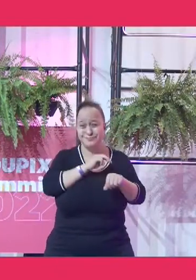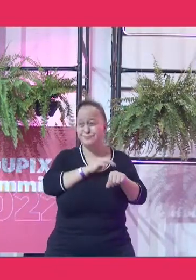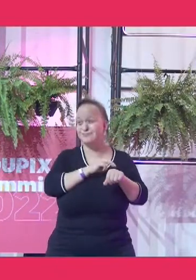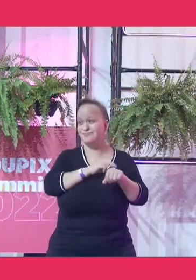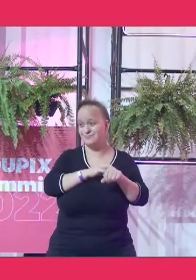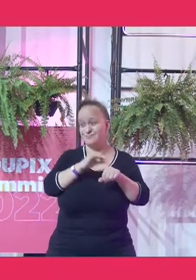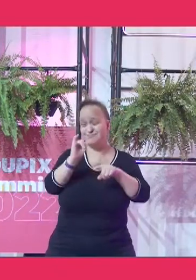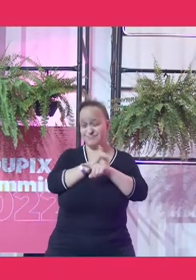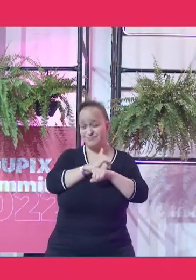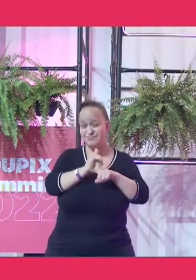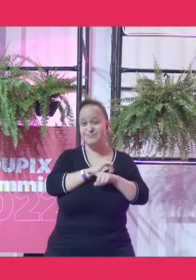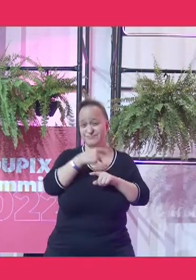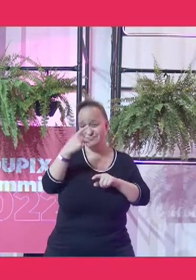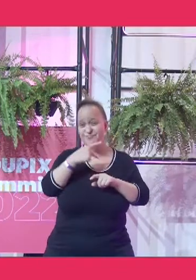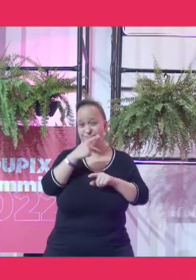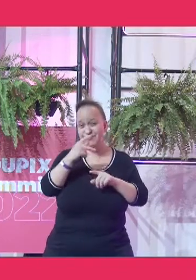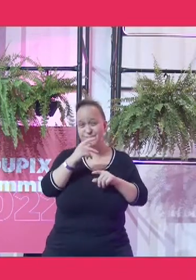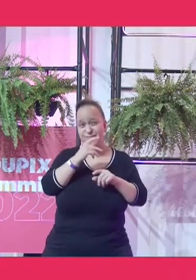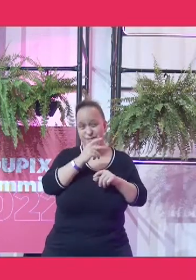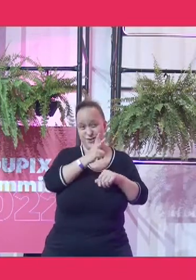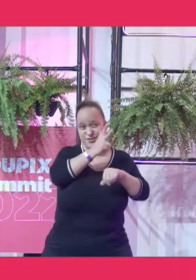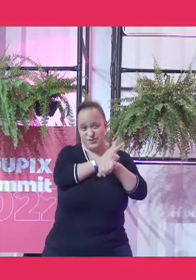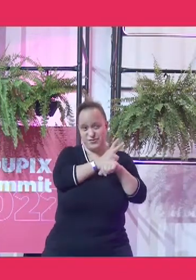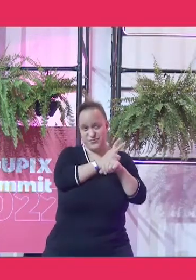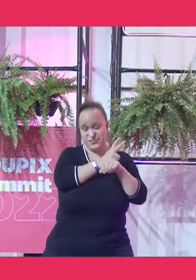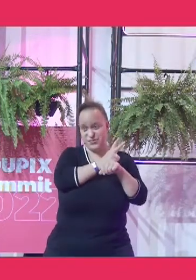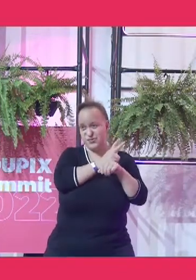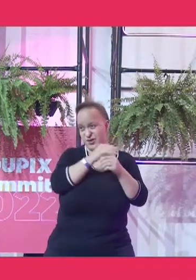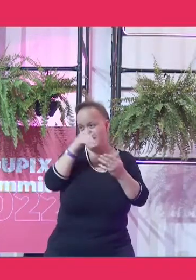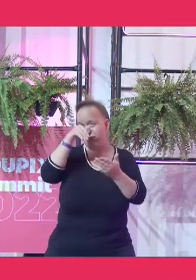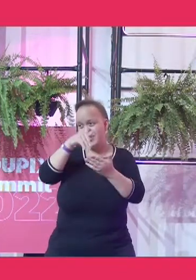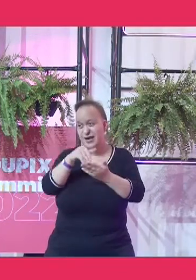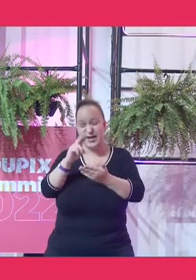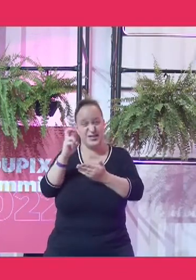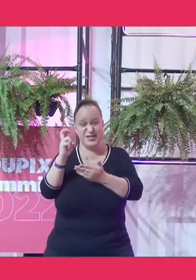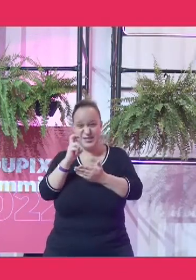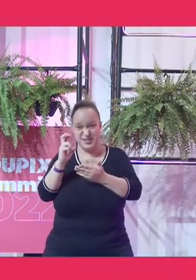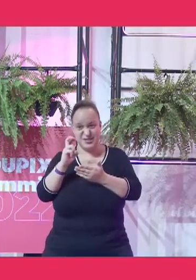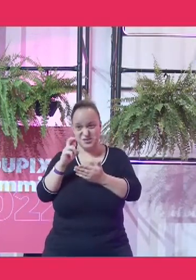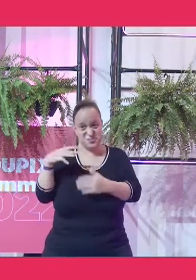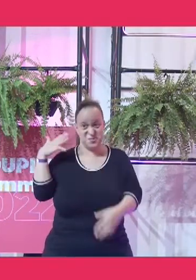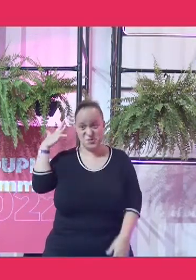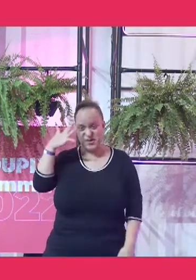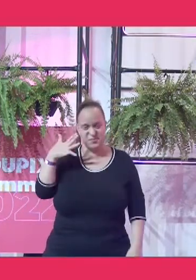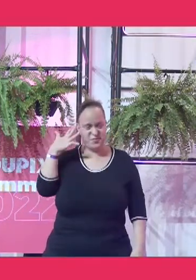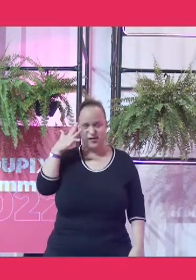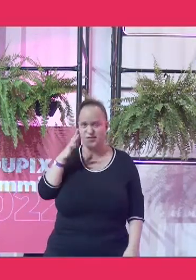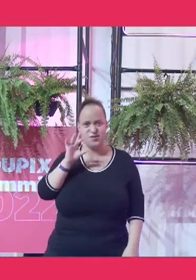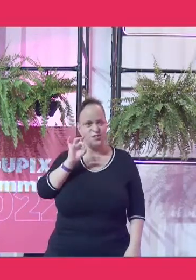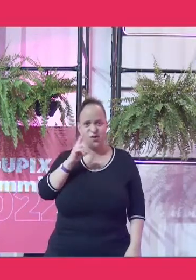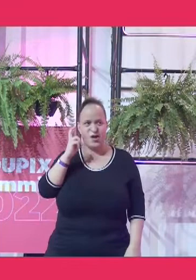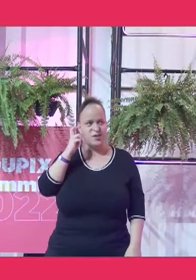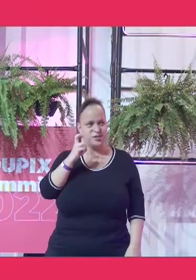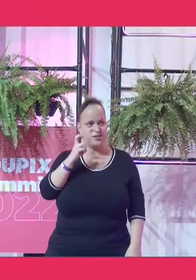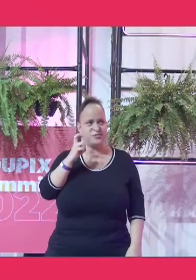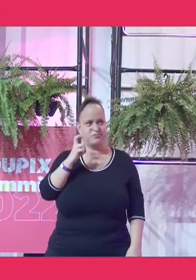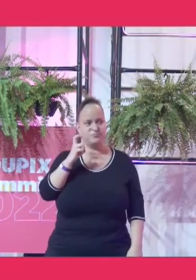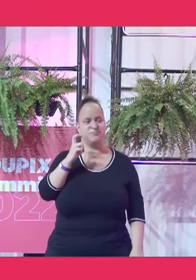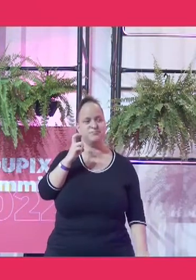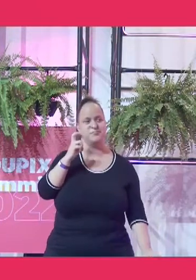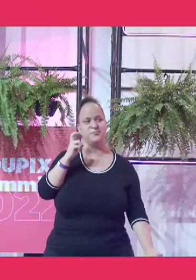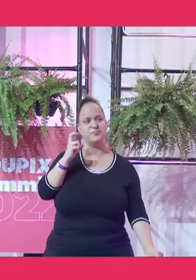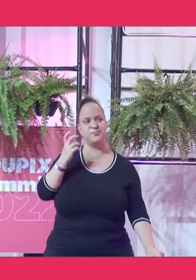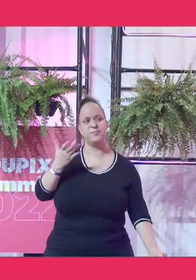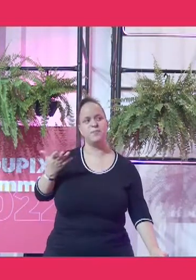que o tempo máximo de um vídeo era 5. Fala aí, Murilo. A gente não assistia essa palestra 5 minutos. Hoje em dia, é 10